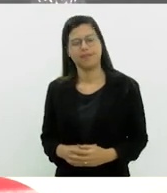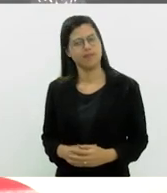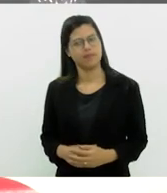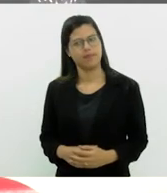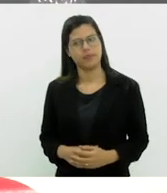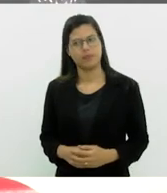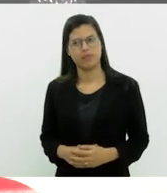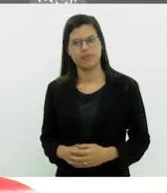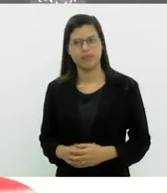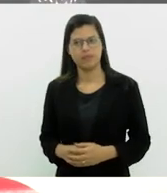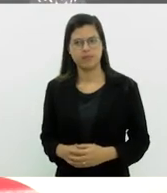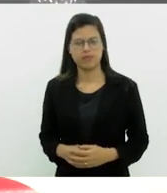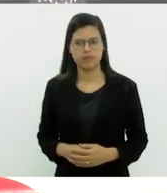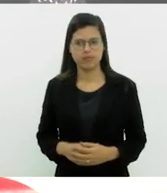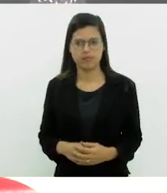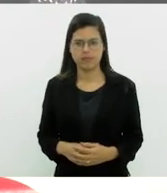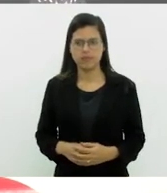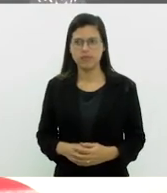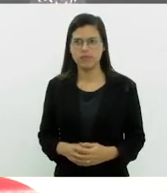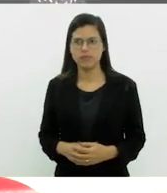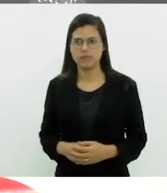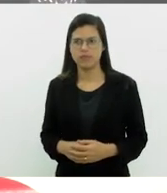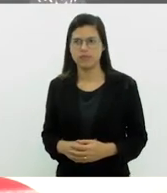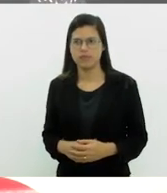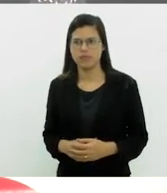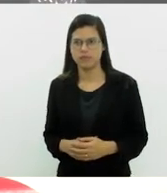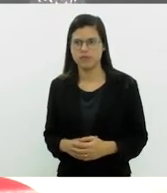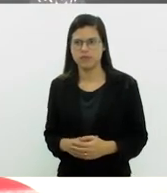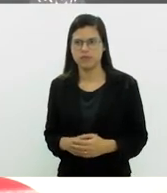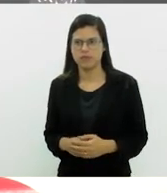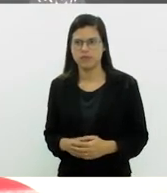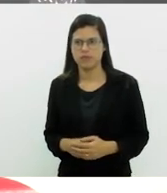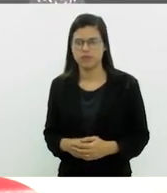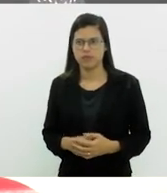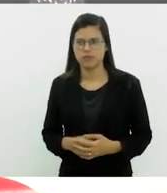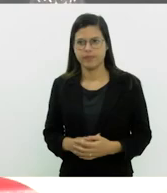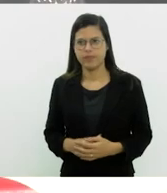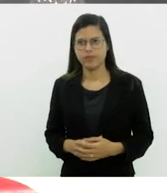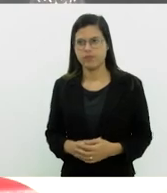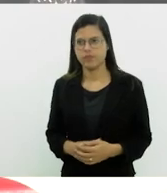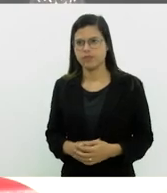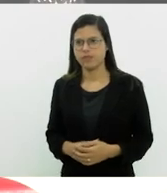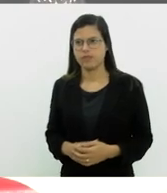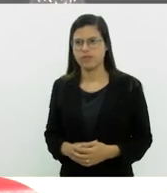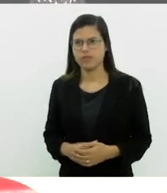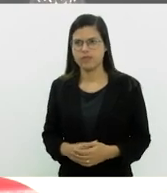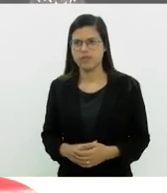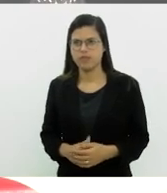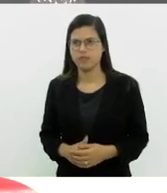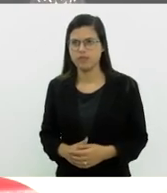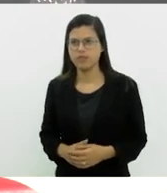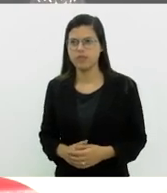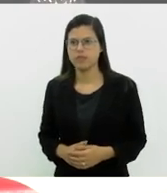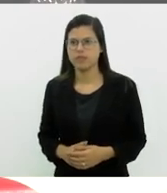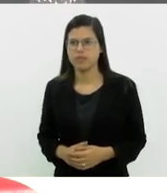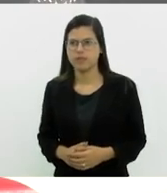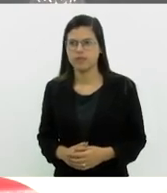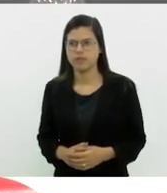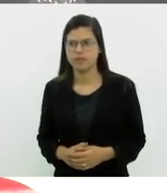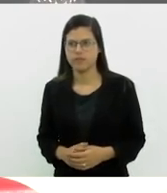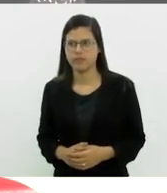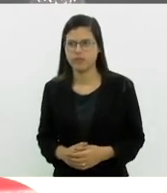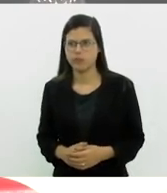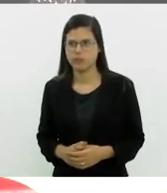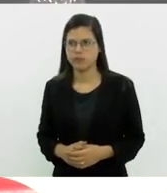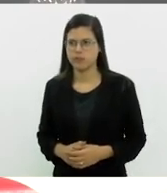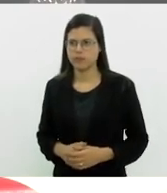tempo que a gente deu para o inicial? Até 2h20. 10 minutos. 20 minutos. Aqui no inicial, aqui? Não, esse nós dois. Ah, 10 minutos.